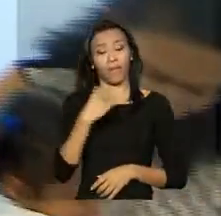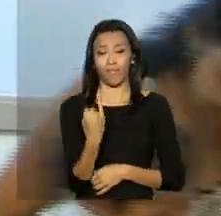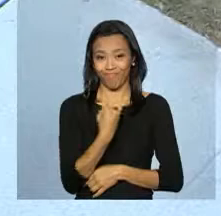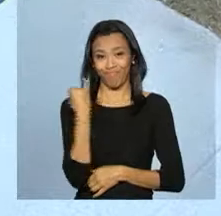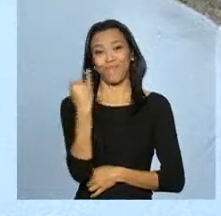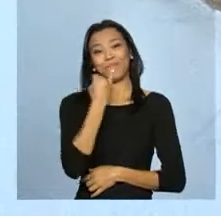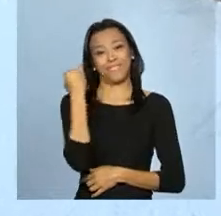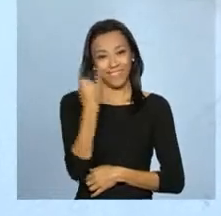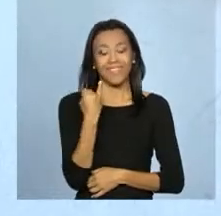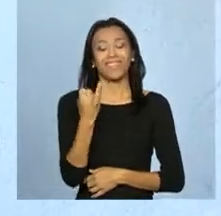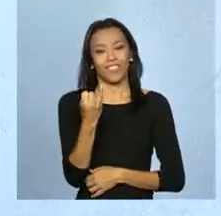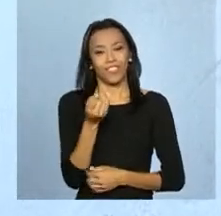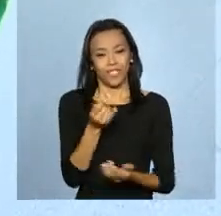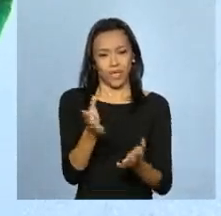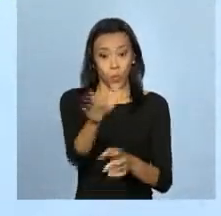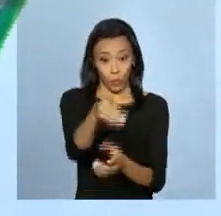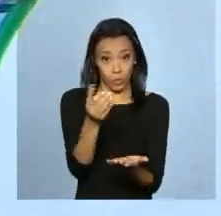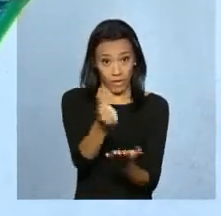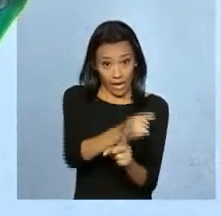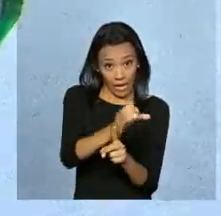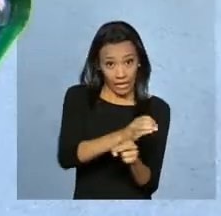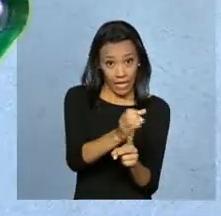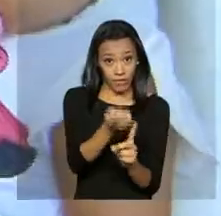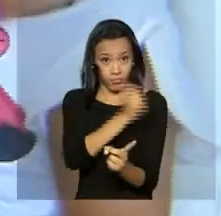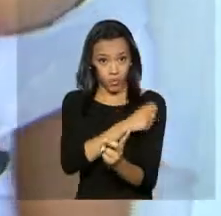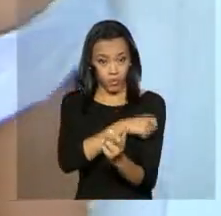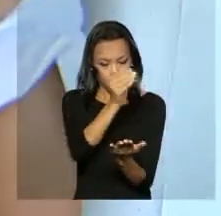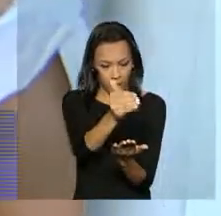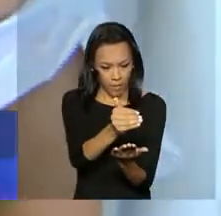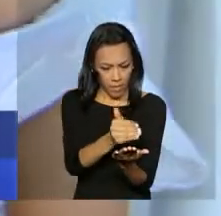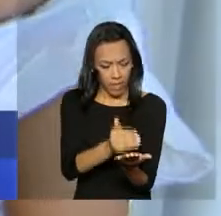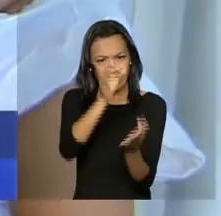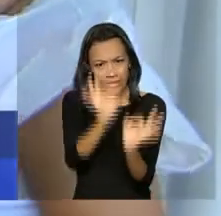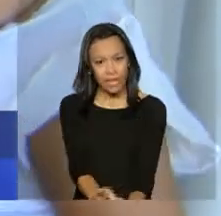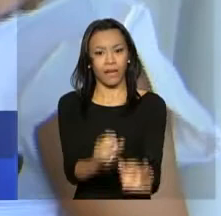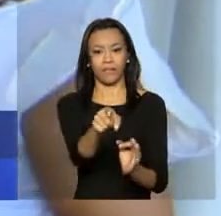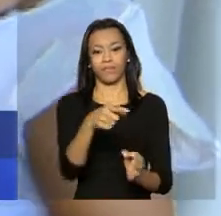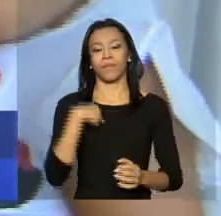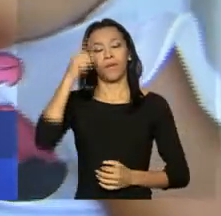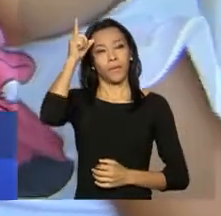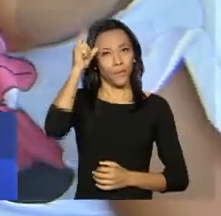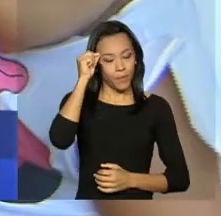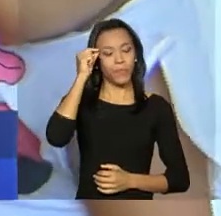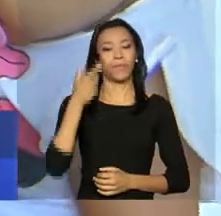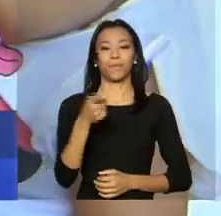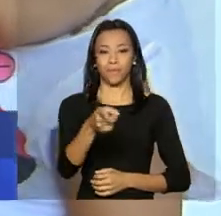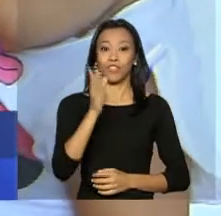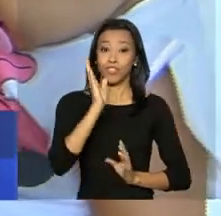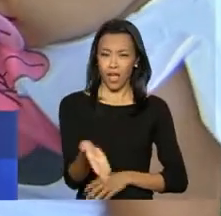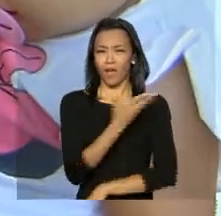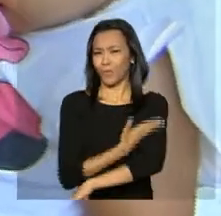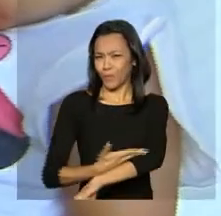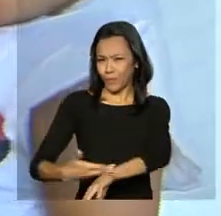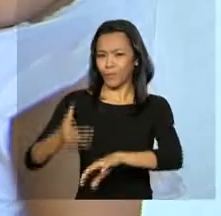de manter a caderneta de vacinação da criança em dia. Foi tranquilo, graças a Deus. Ela já está mais ou menos acostumada,